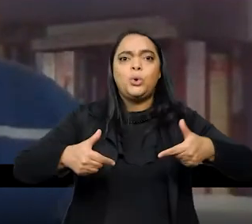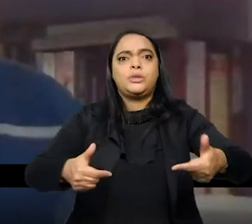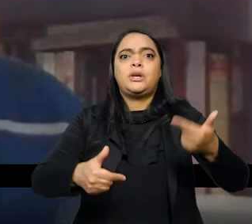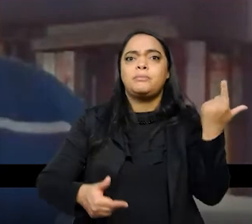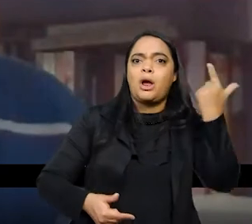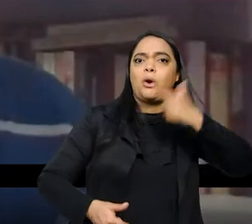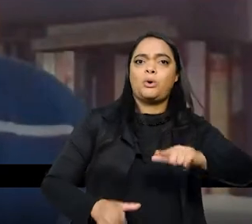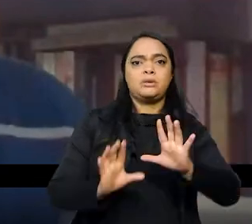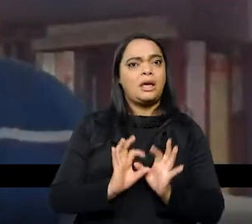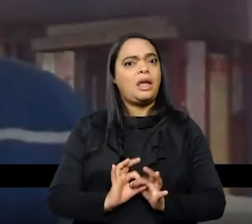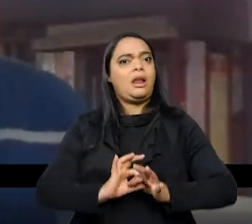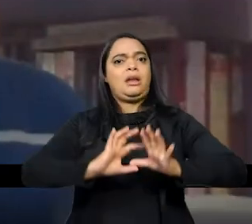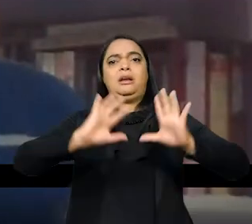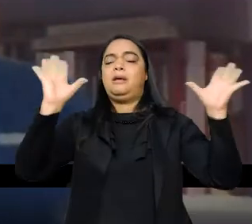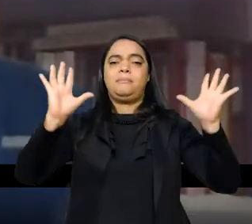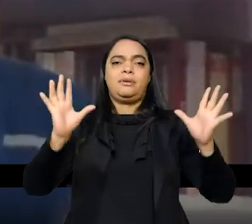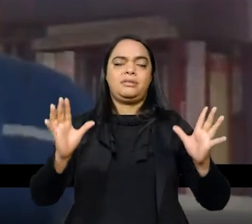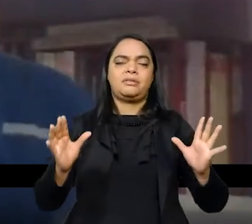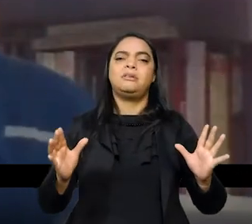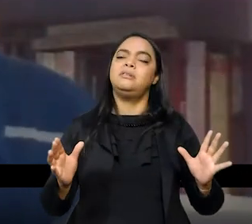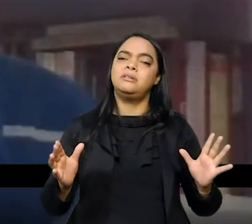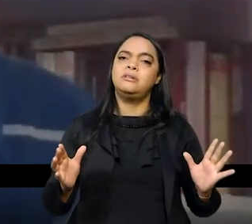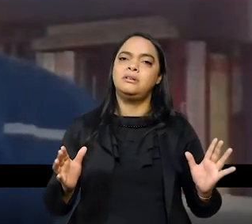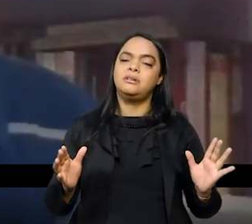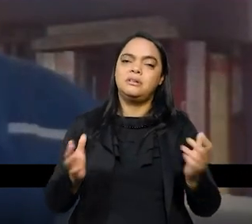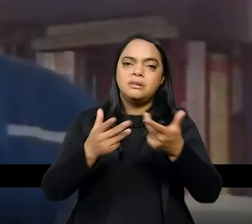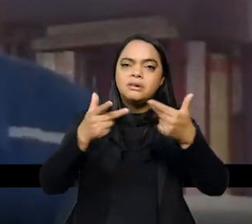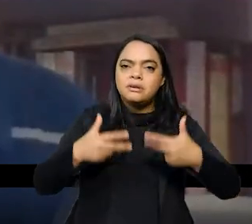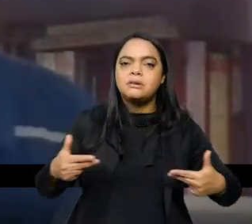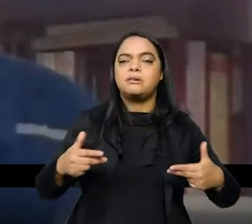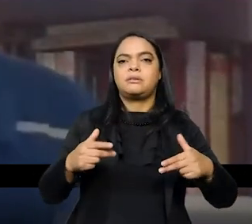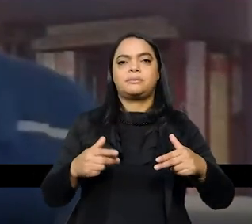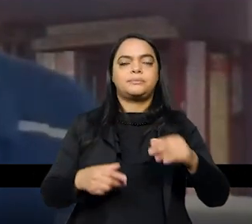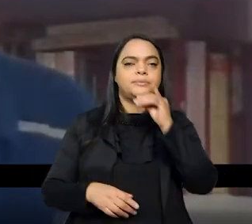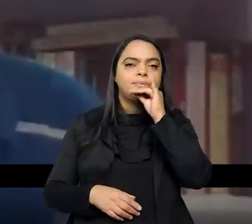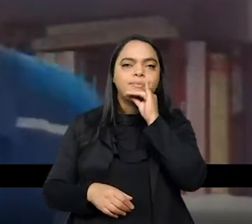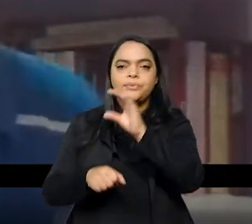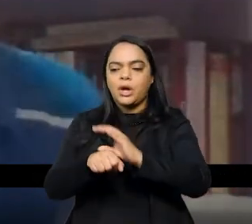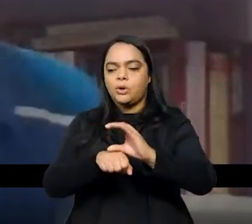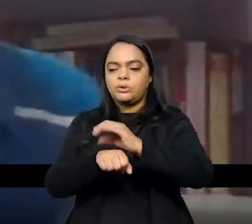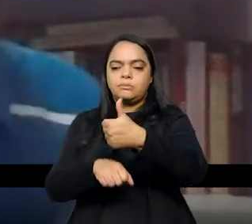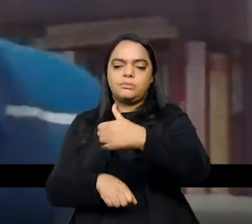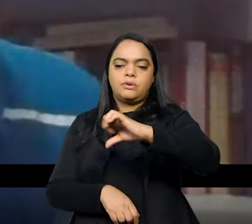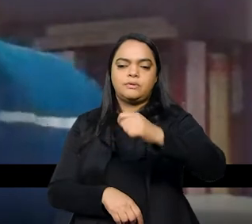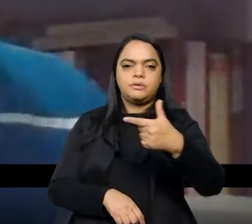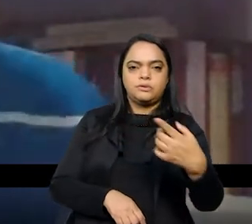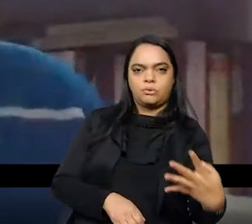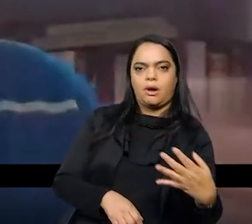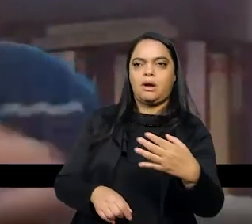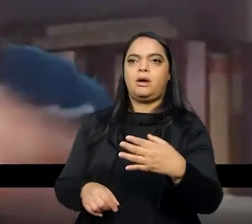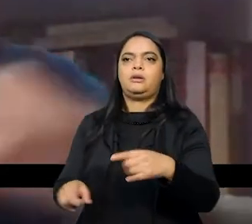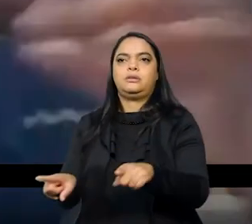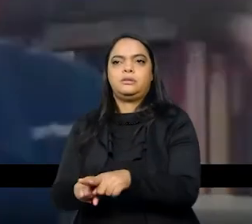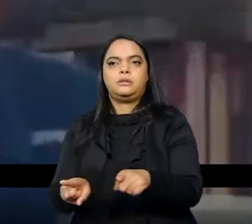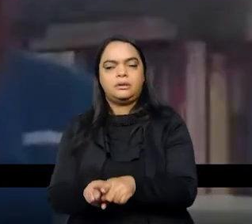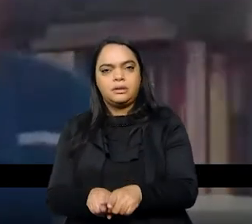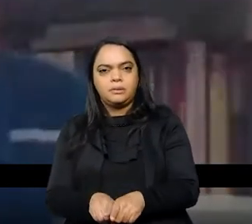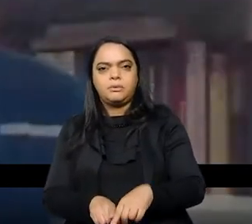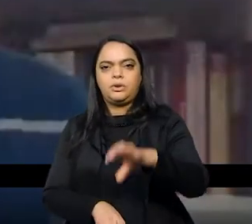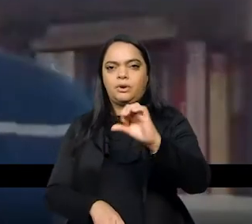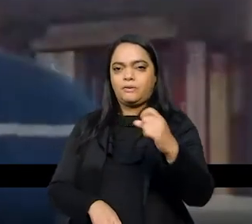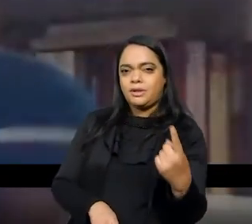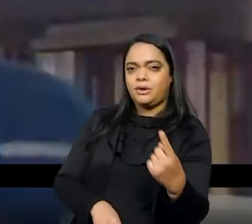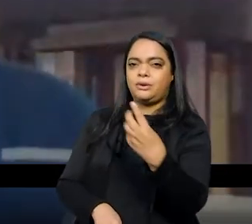muitas dessas coisas que eu digo, olha, as Constituições de 24, de 91, 34, 37, não resolveu